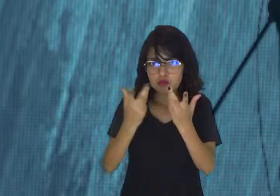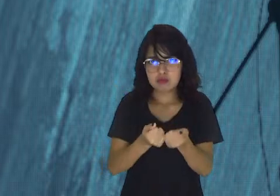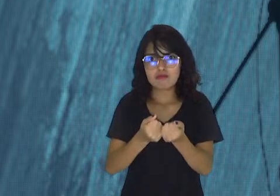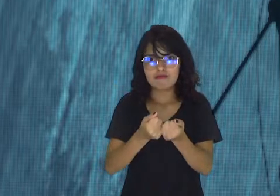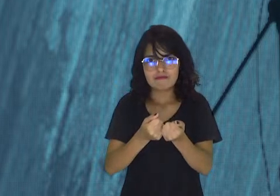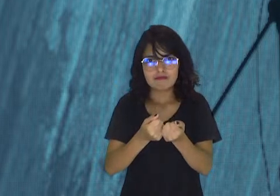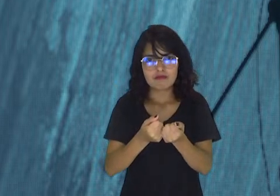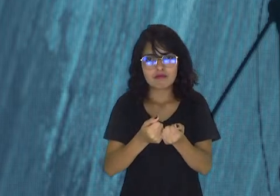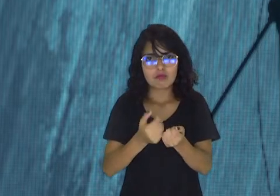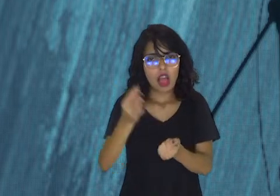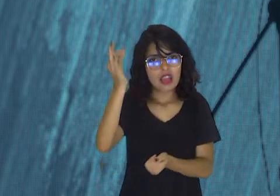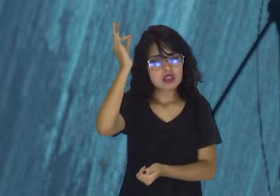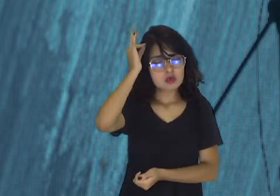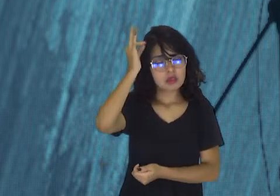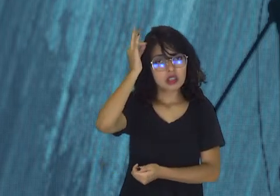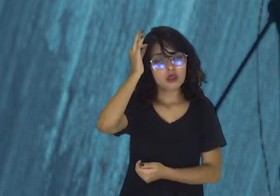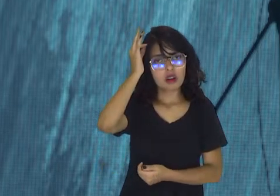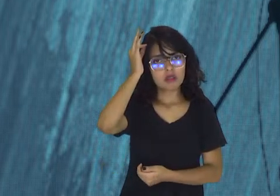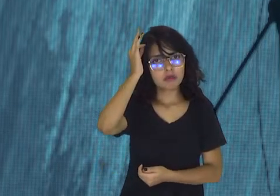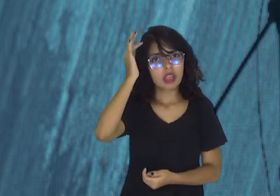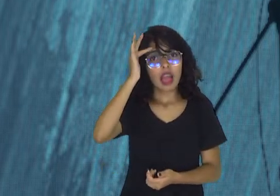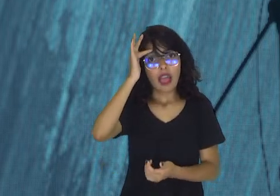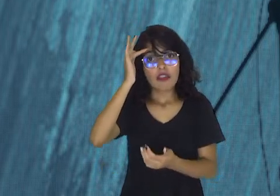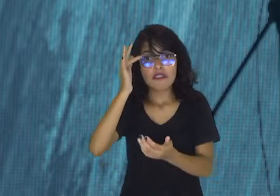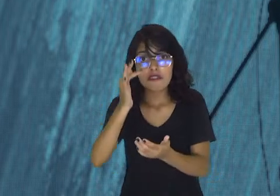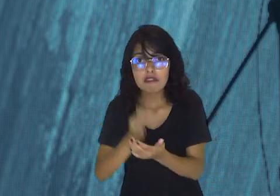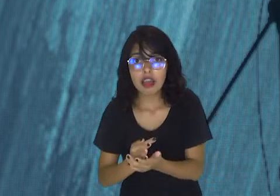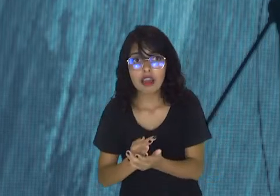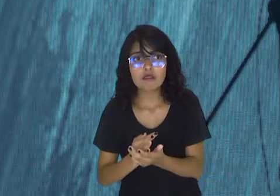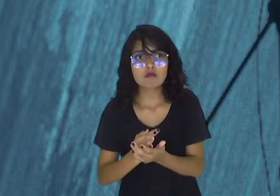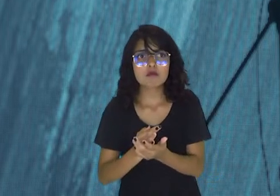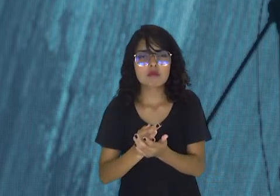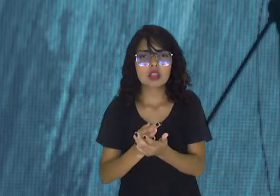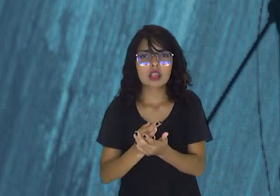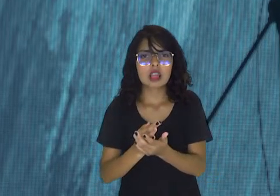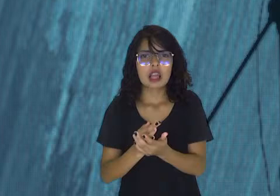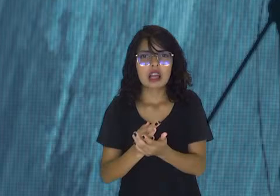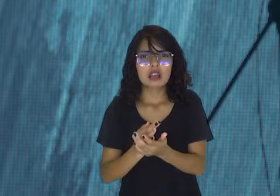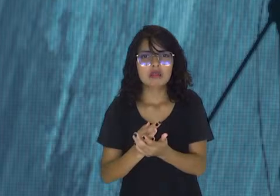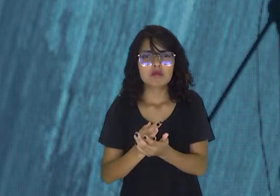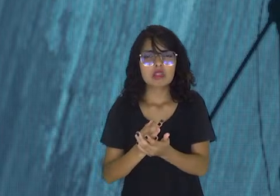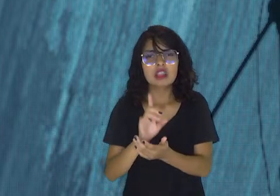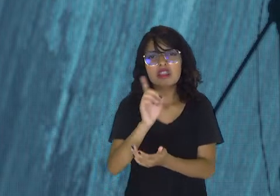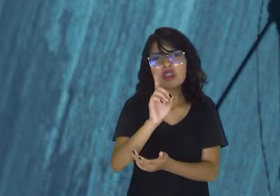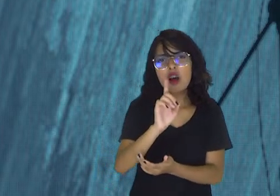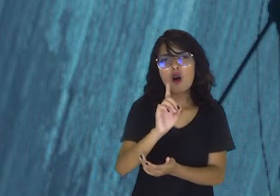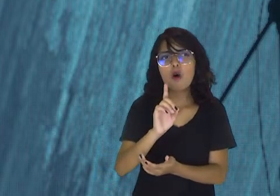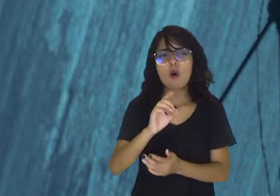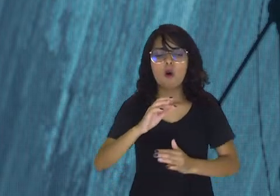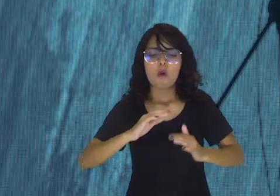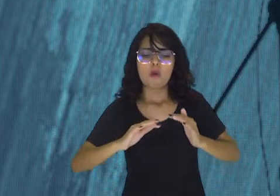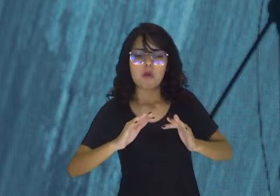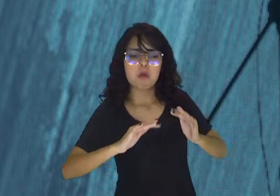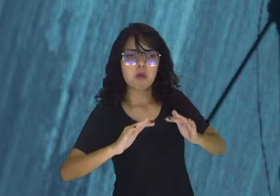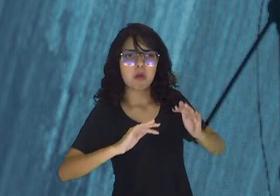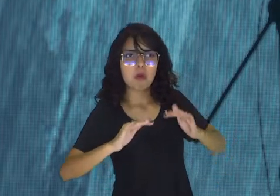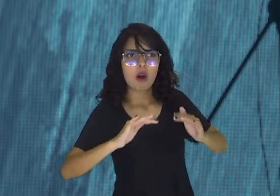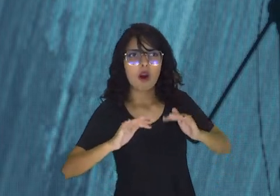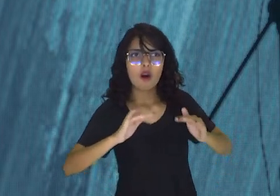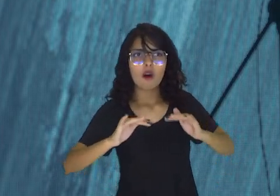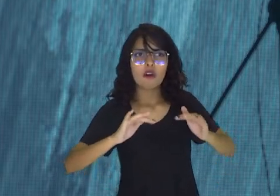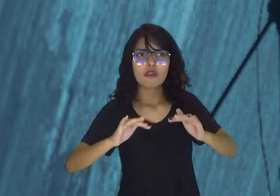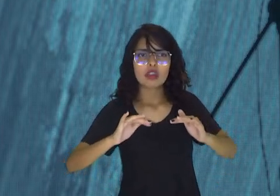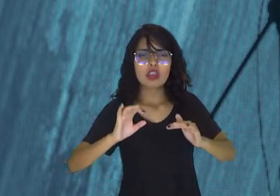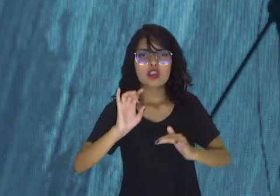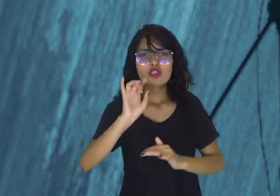que ela se move além das circunstâncias externas. E também não é uma fé que